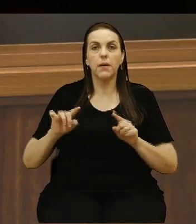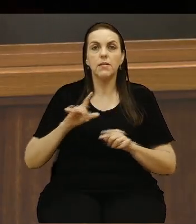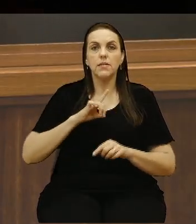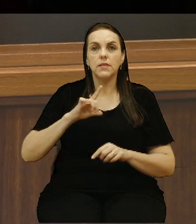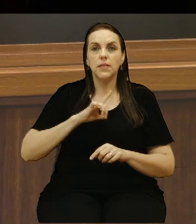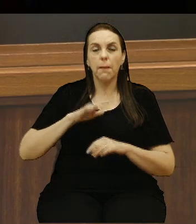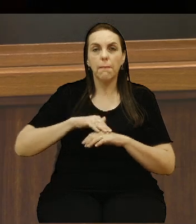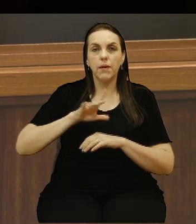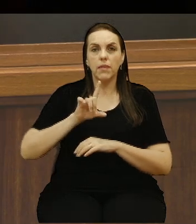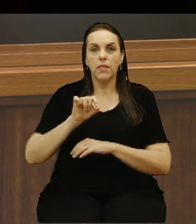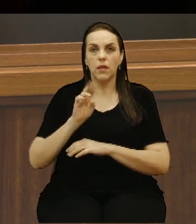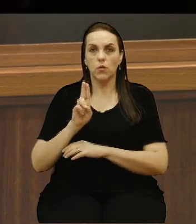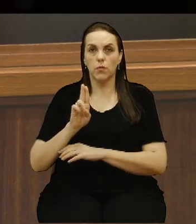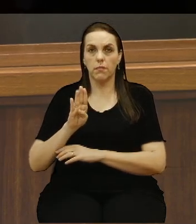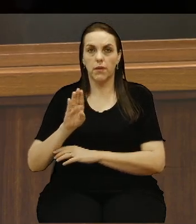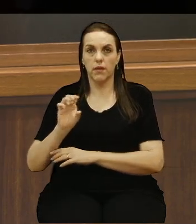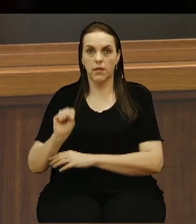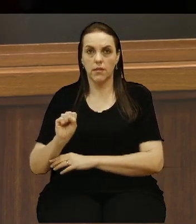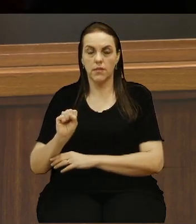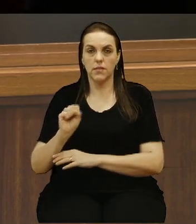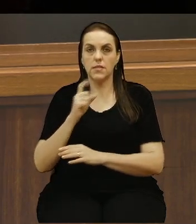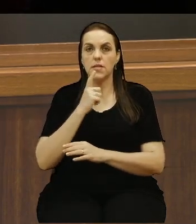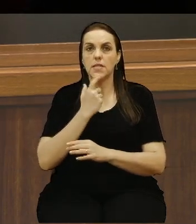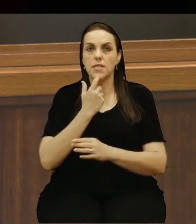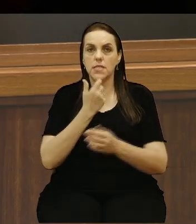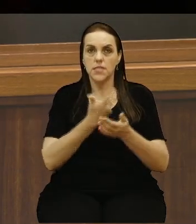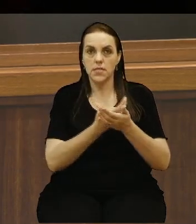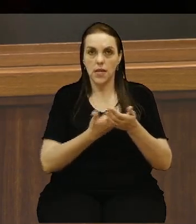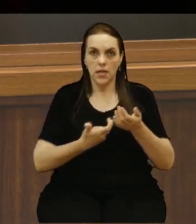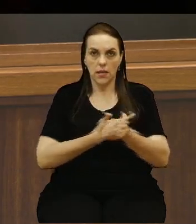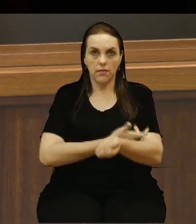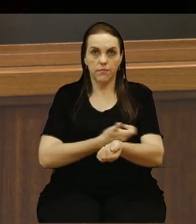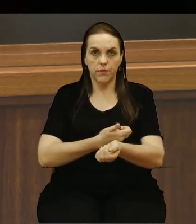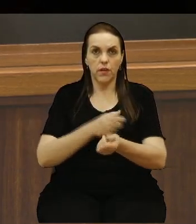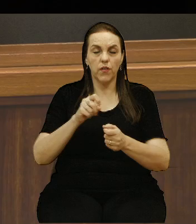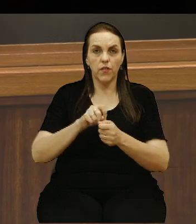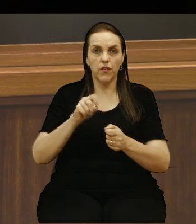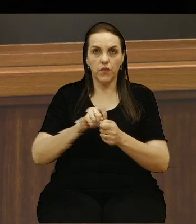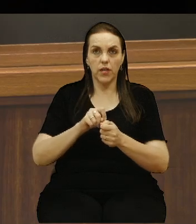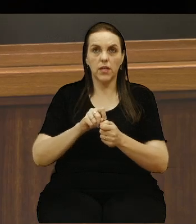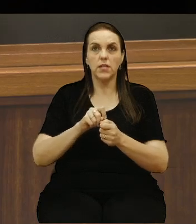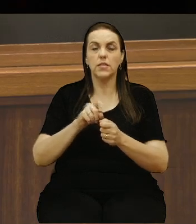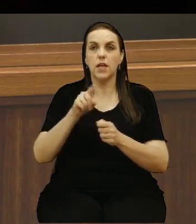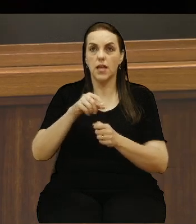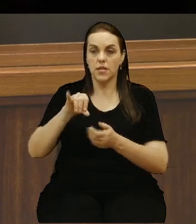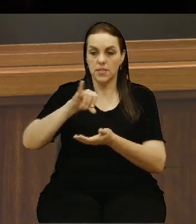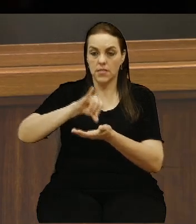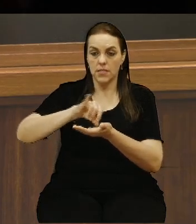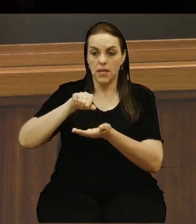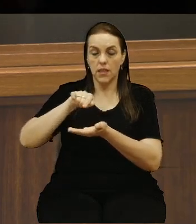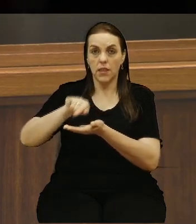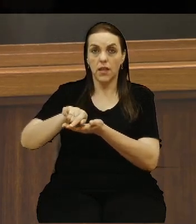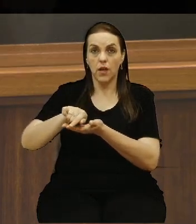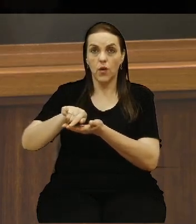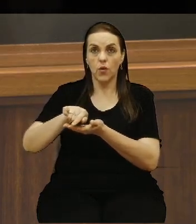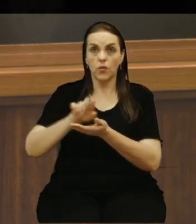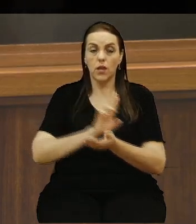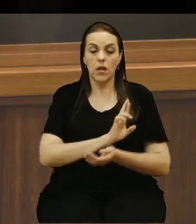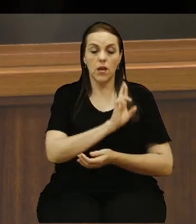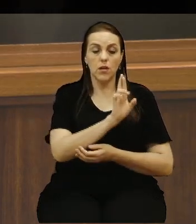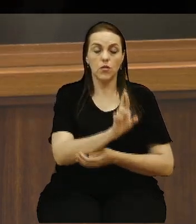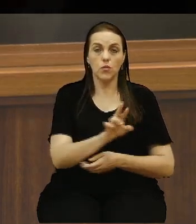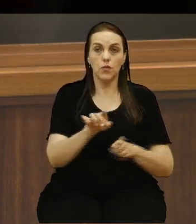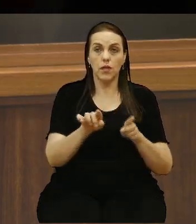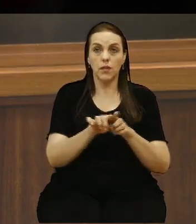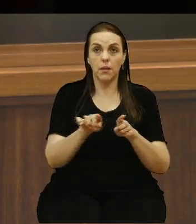10 UBSs que as coletas de exames são feitas por esta central e o resultado também